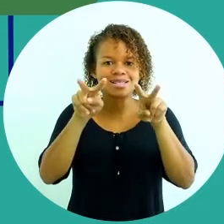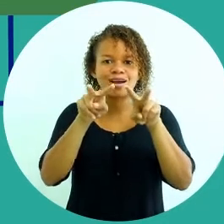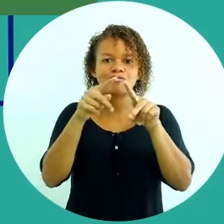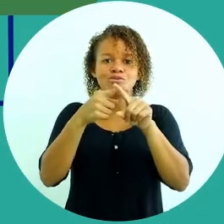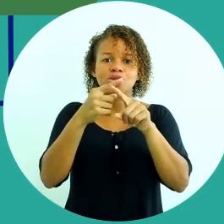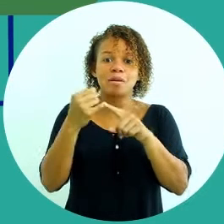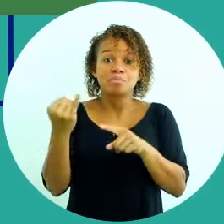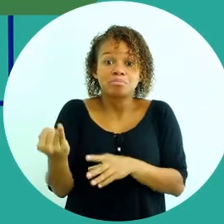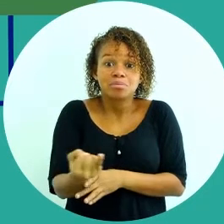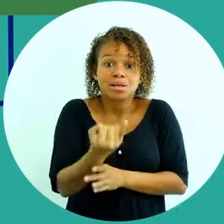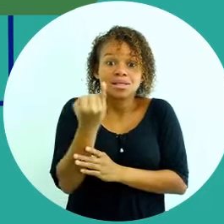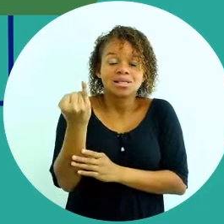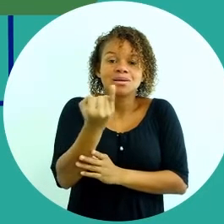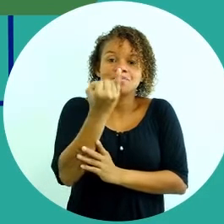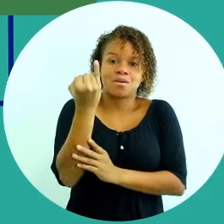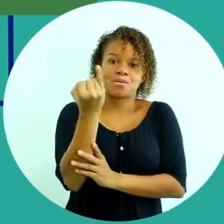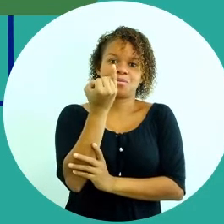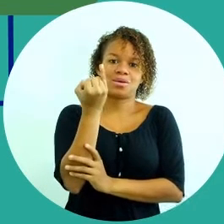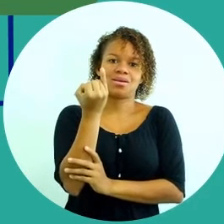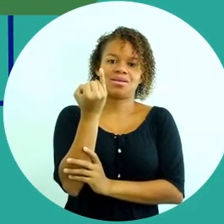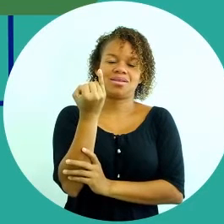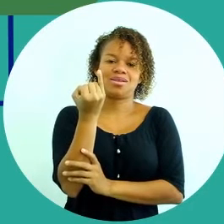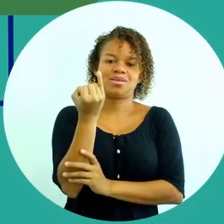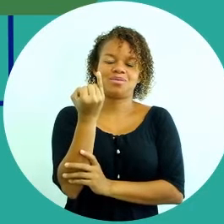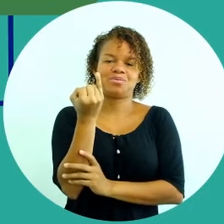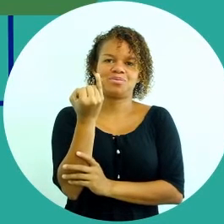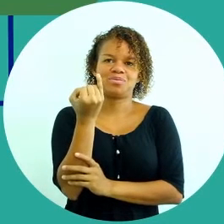muito grande, principalmente na